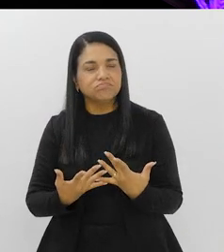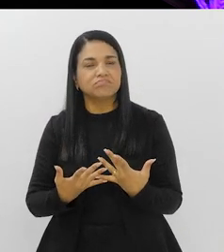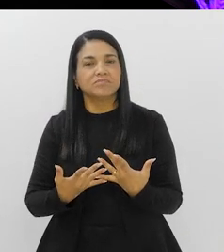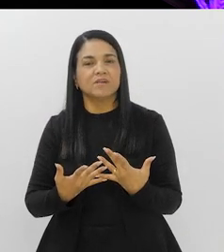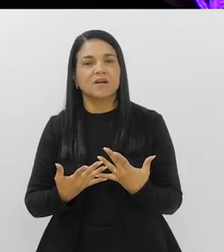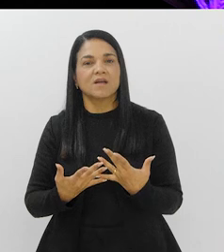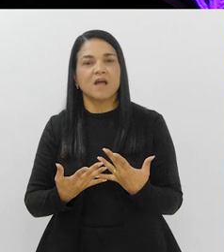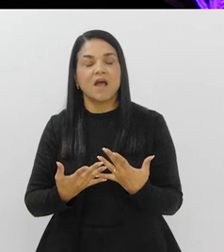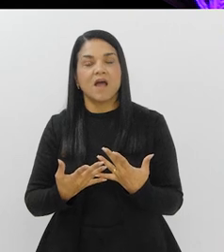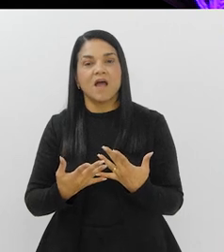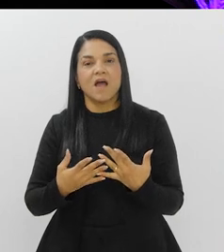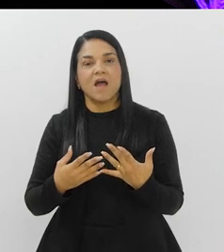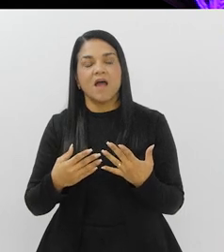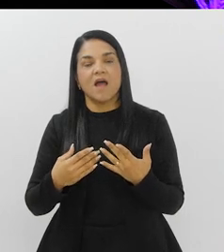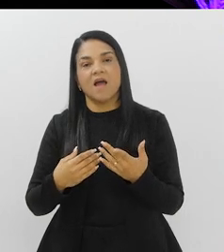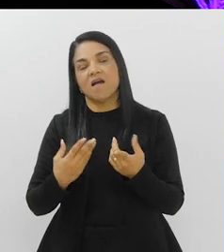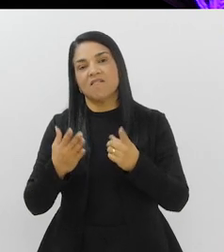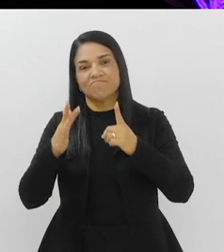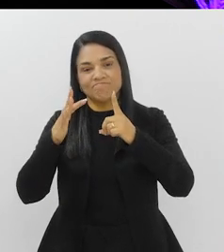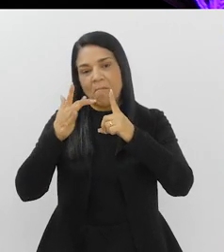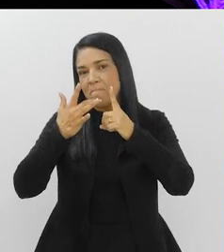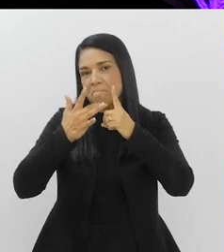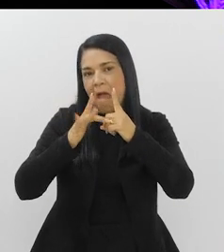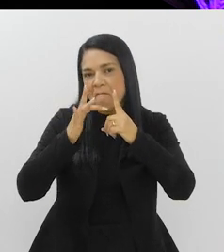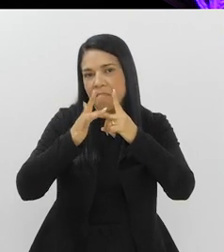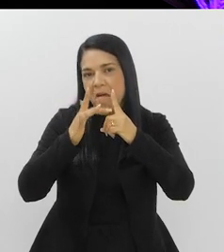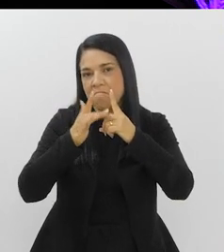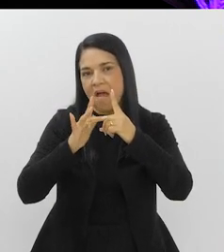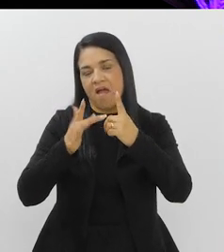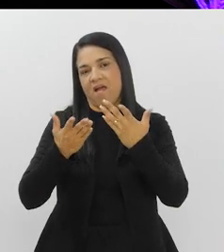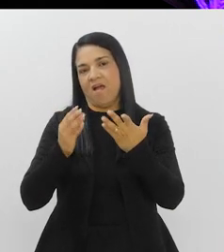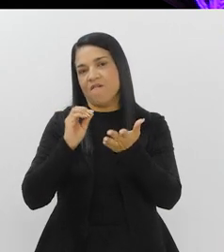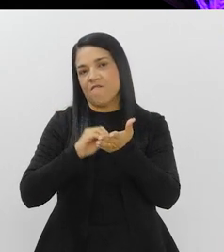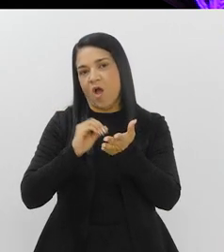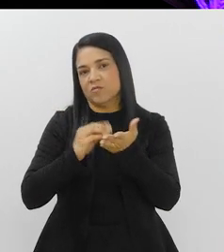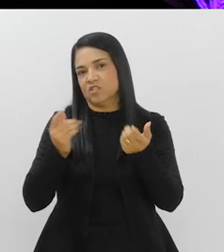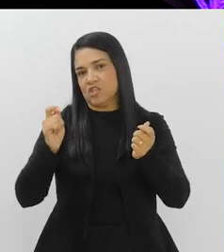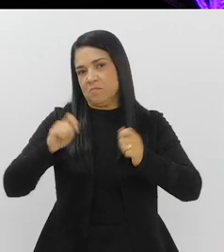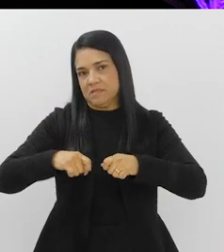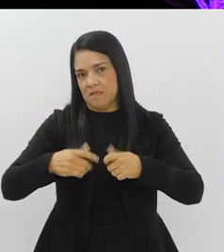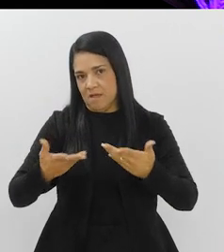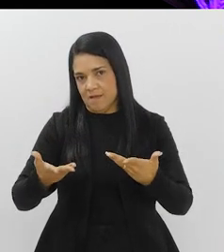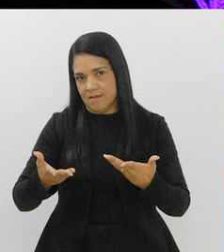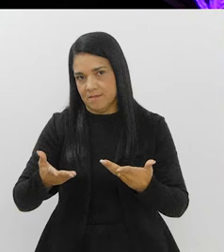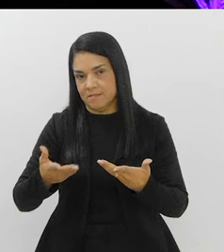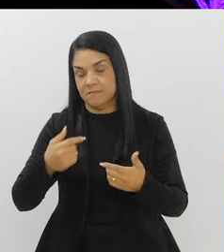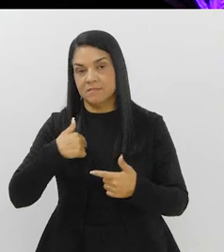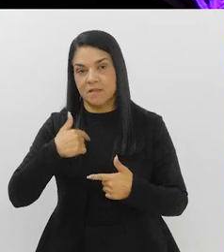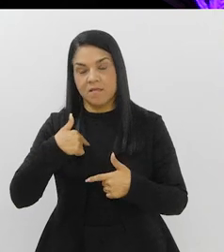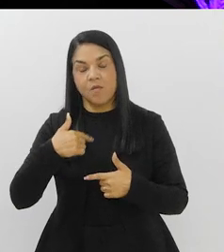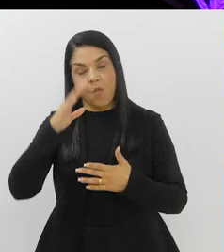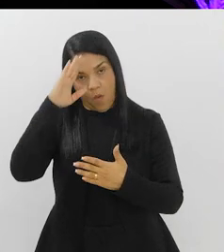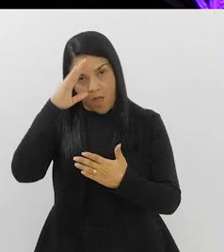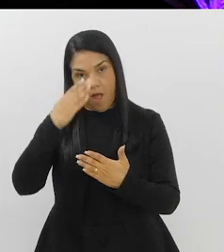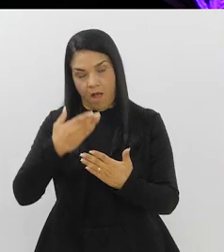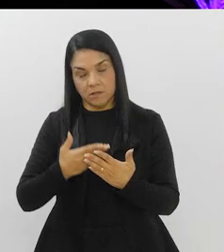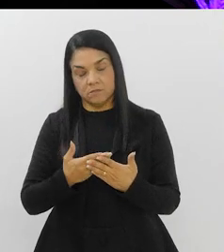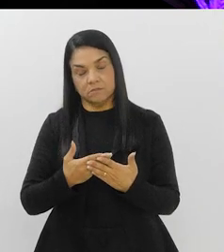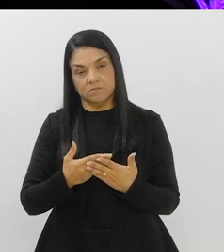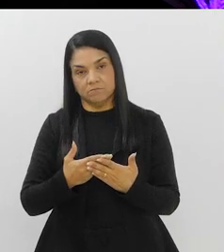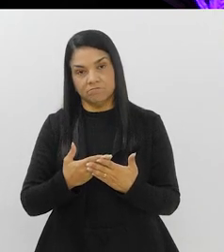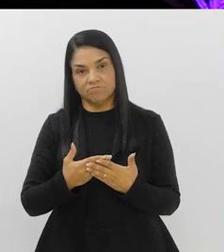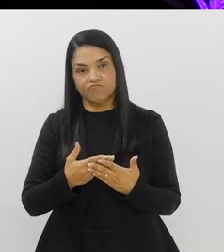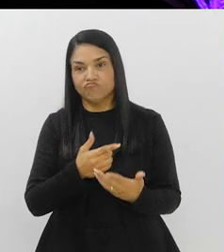essa questão da da da pseudo incapacidade sabe eh eu eu sempre eu sempre prefiro